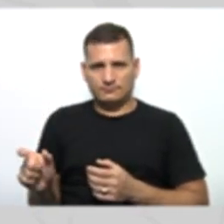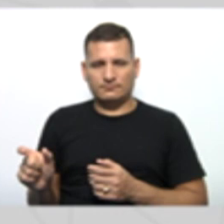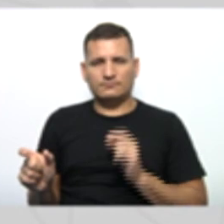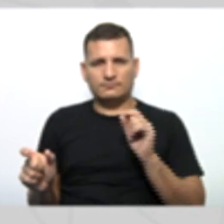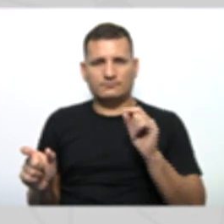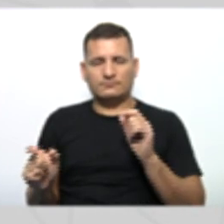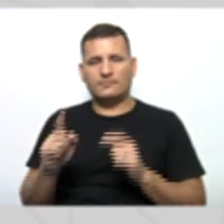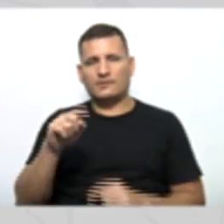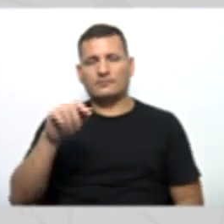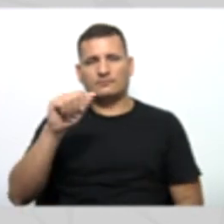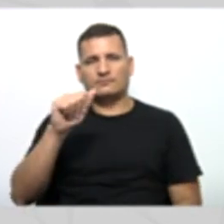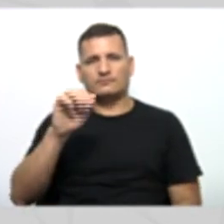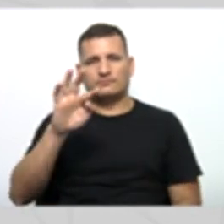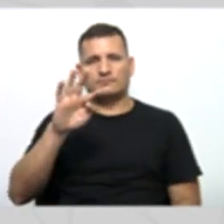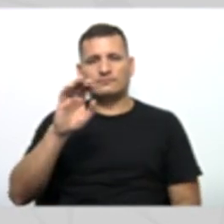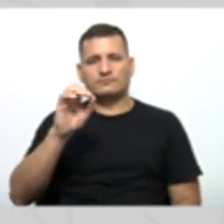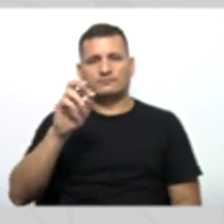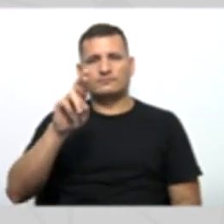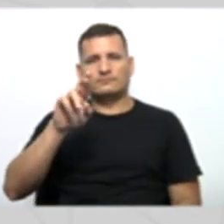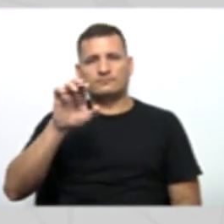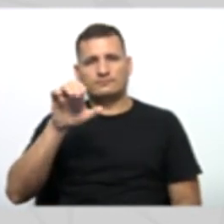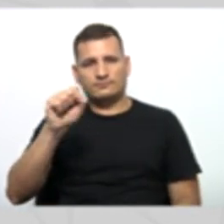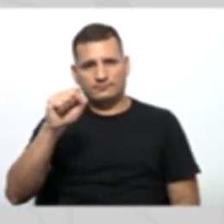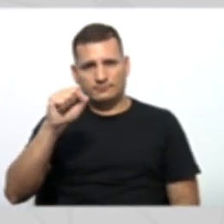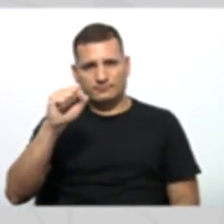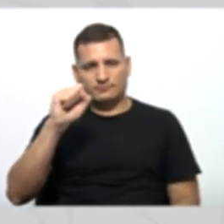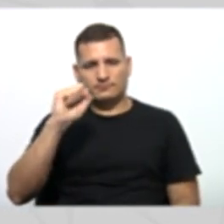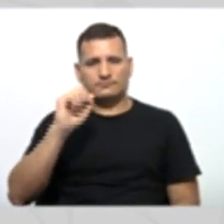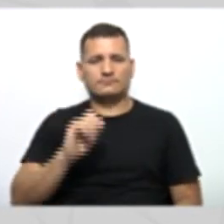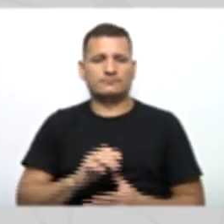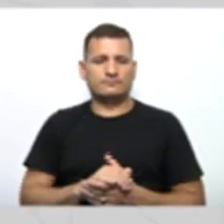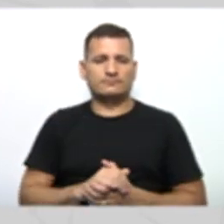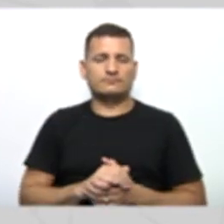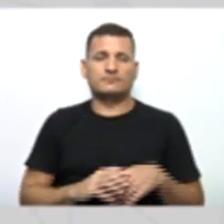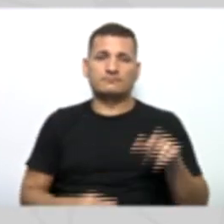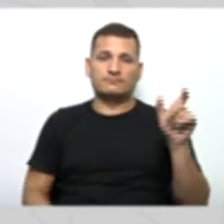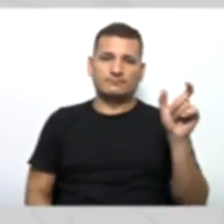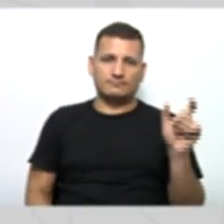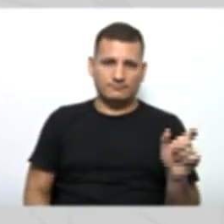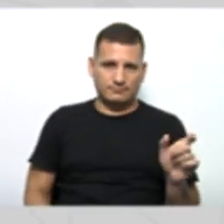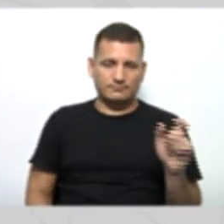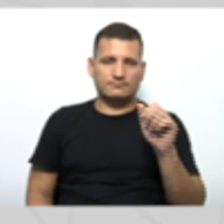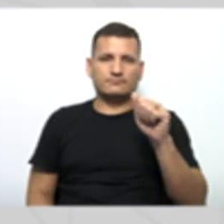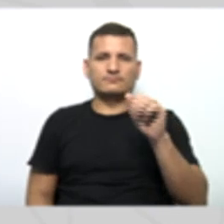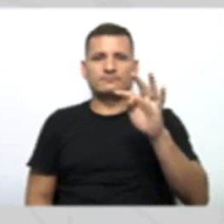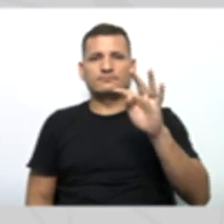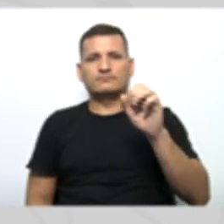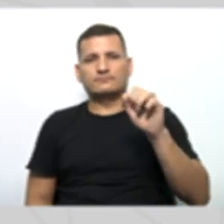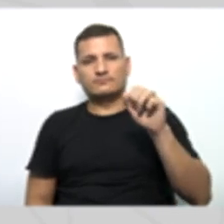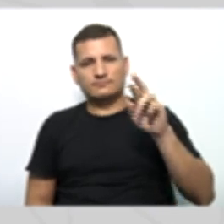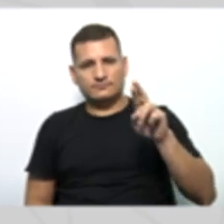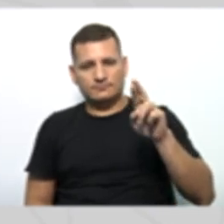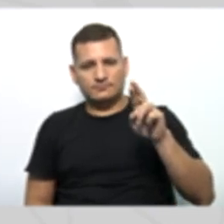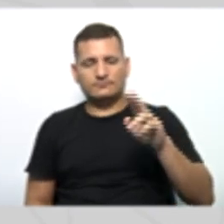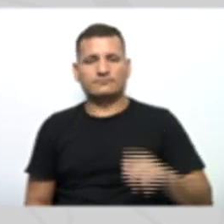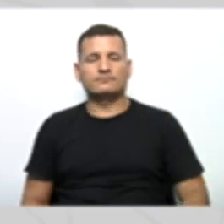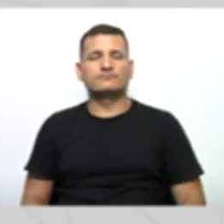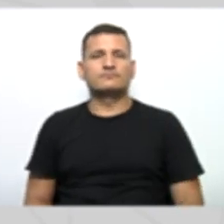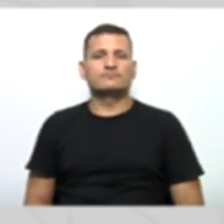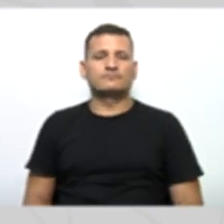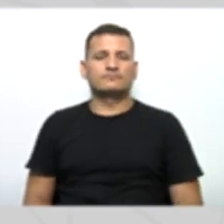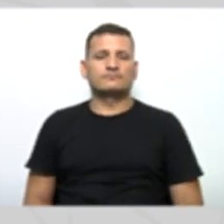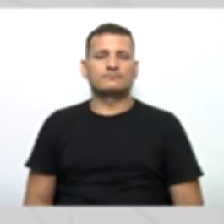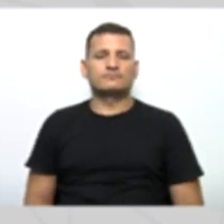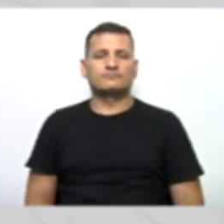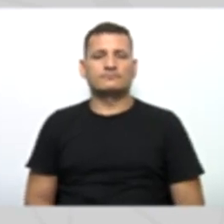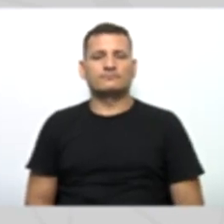os atores. Vocês lembram disso também? E aqui é um outro ator. Gente, por que ele não